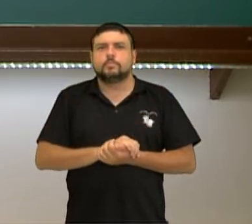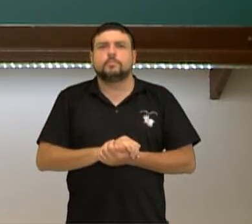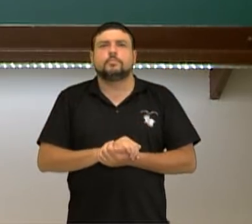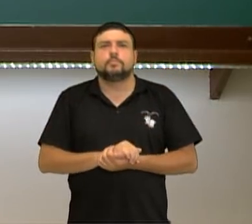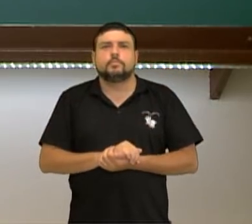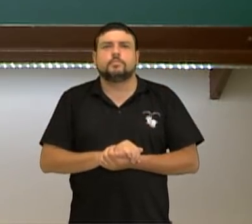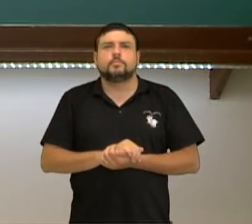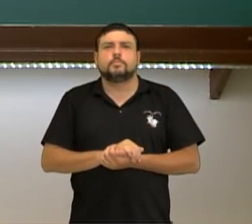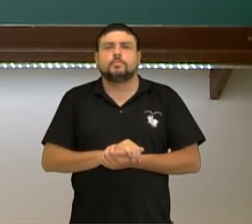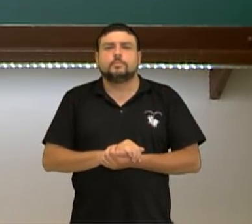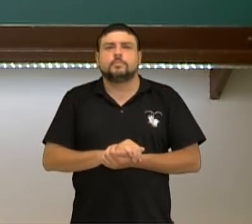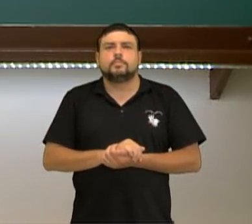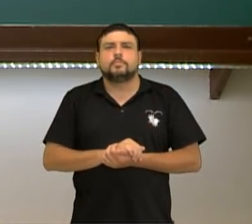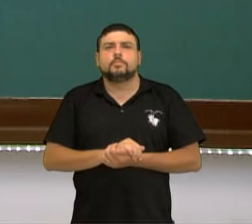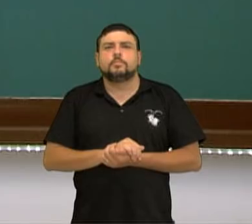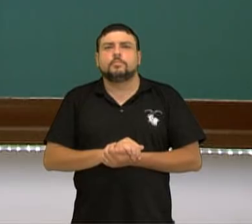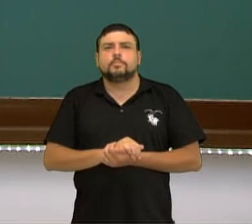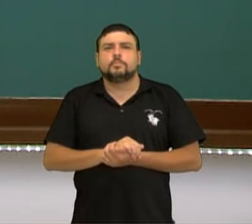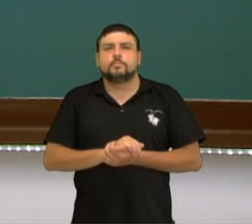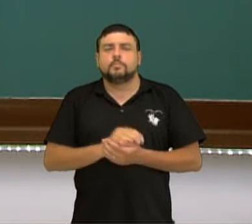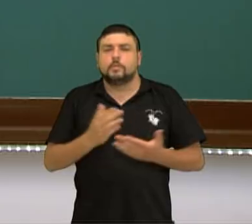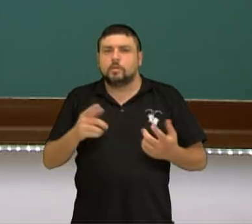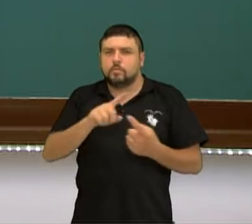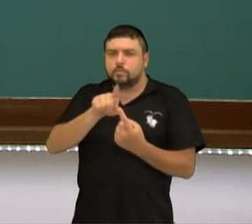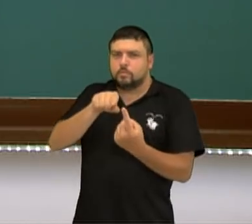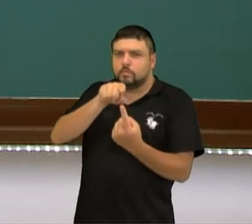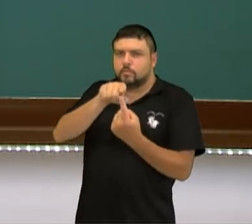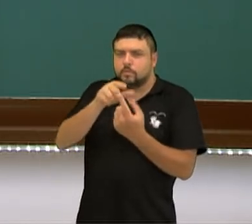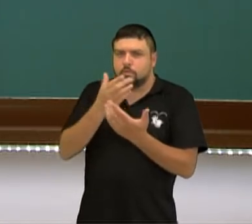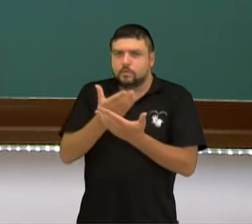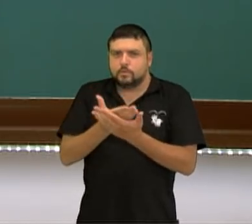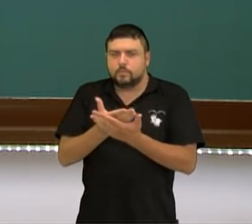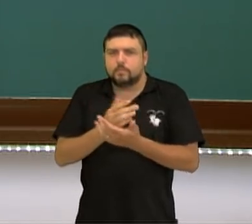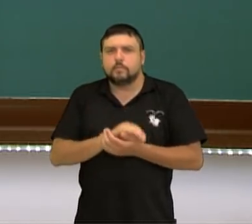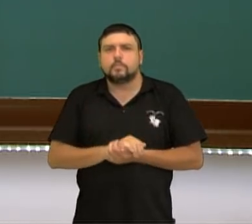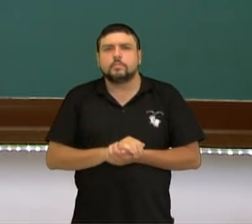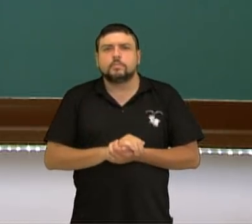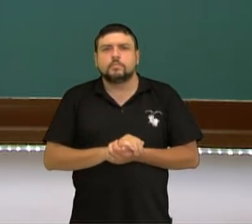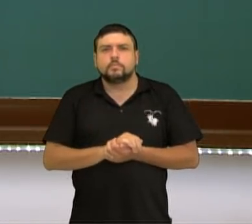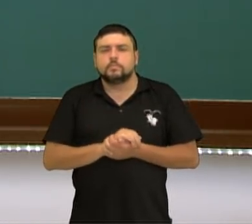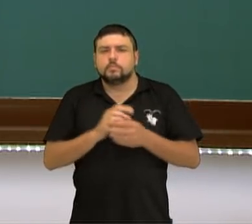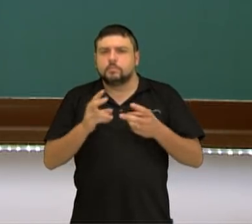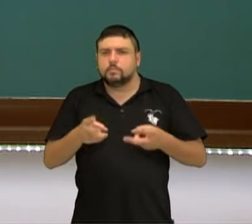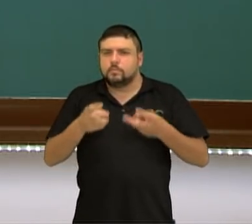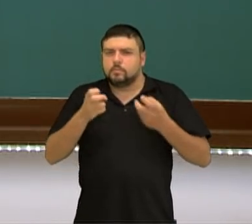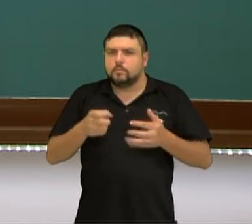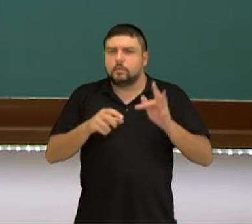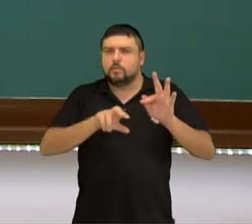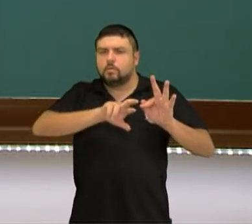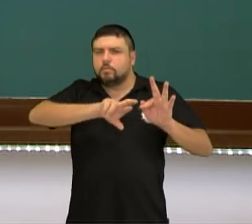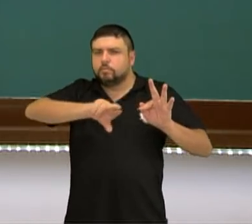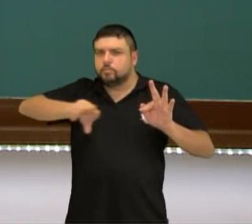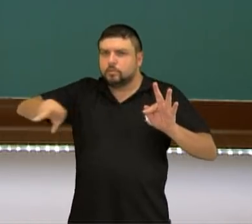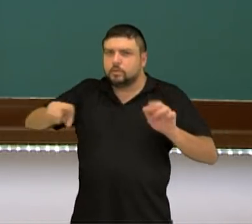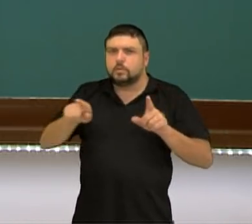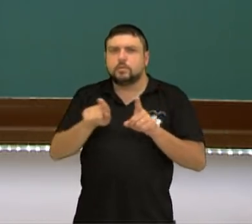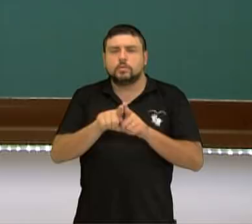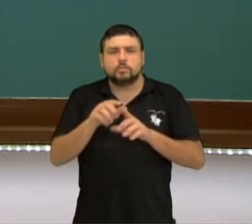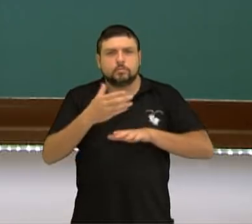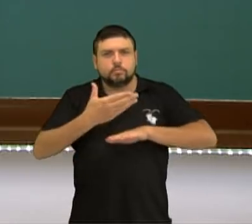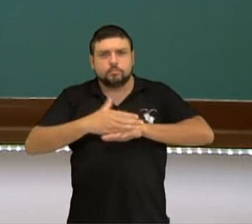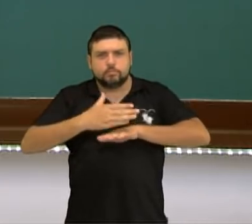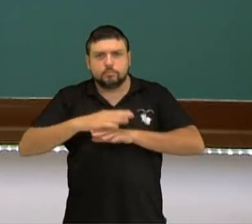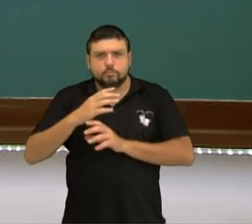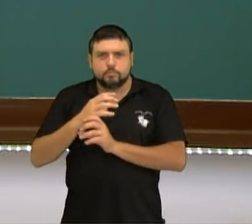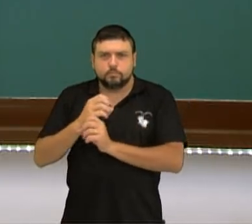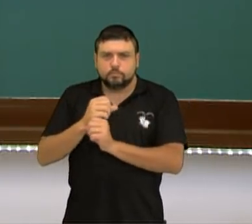Temos aqui, então, os objetivos da nossa aula: identificar diferentes funções e realizar cálculos envolvendo-as, é o que você